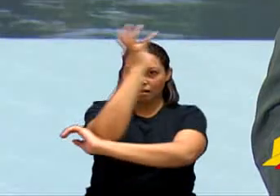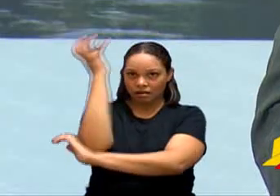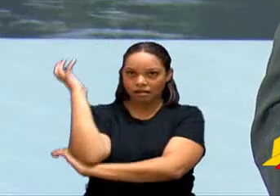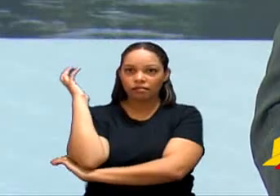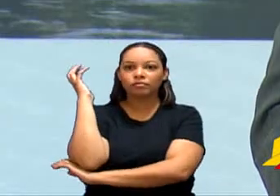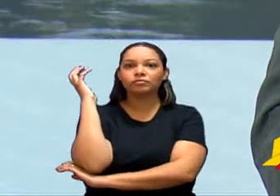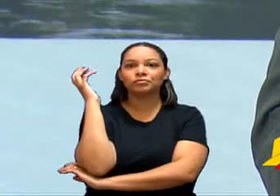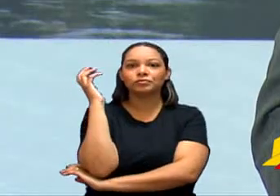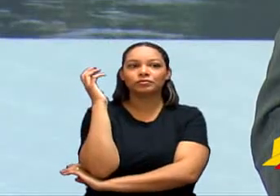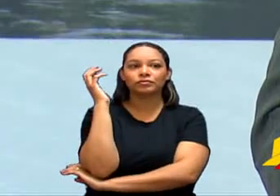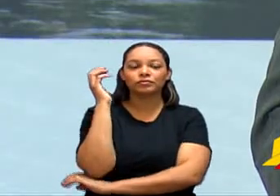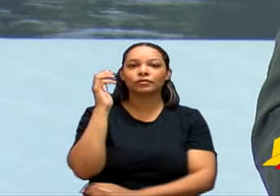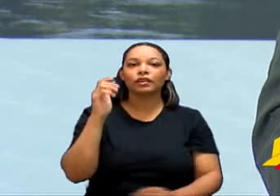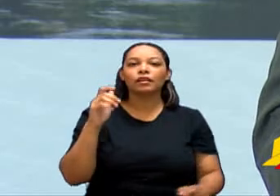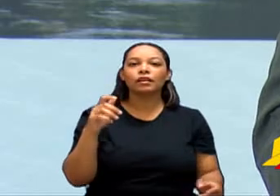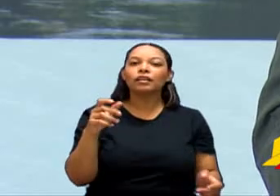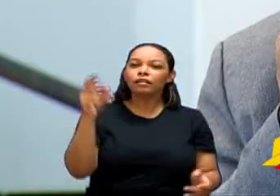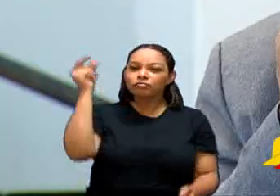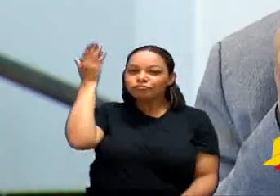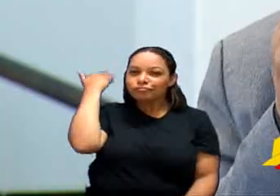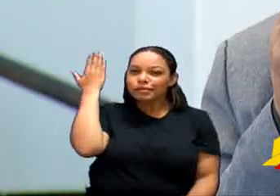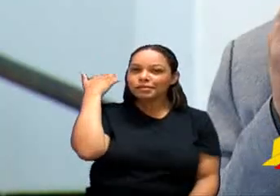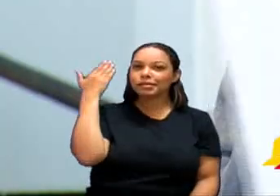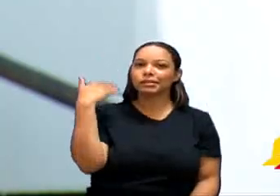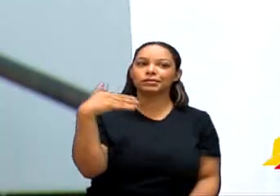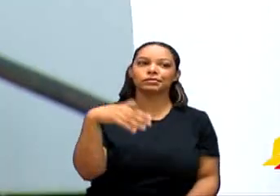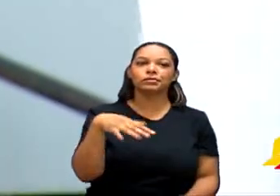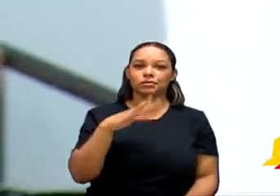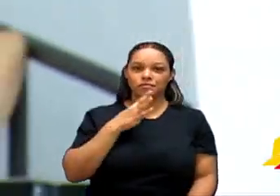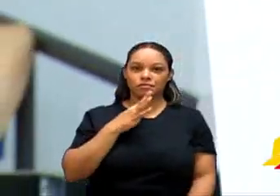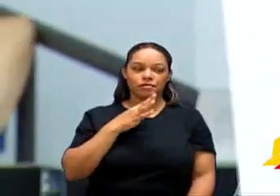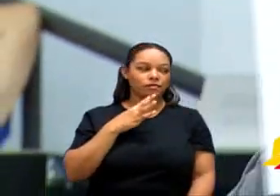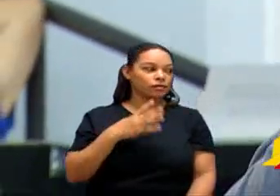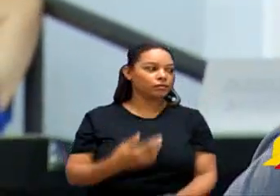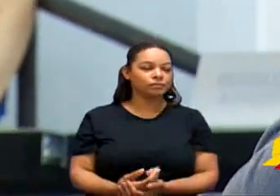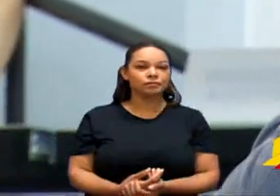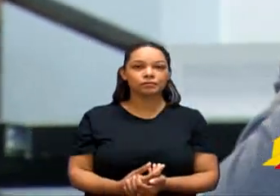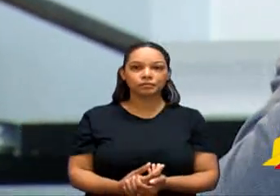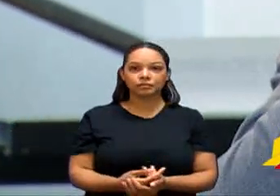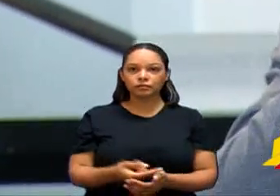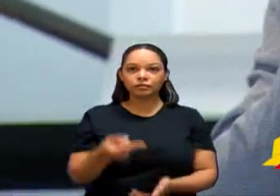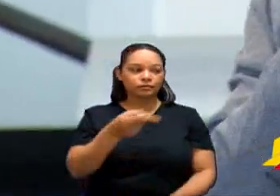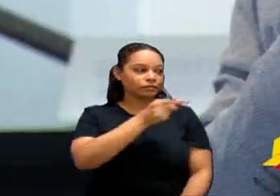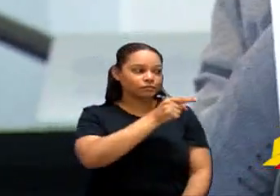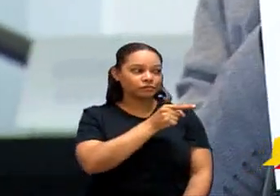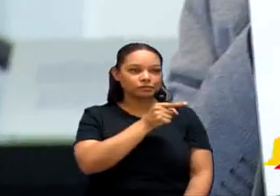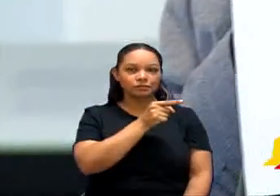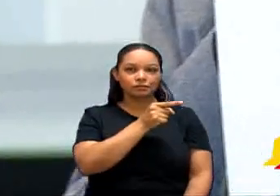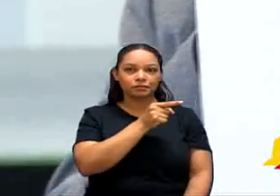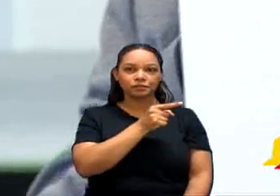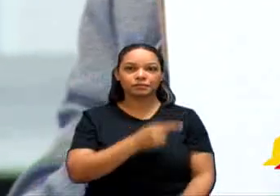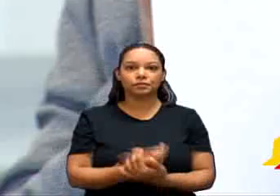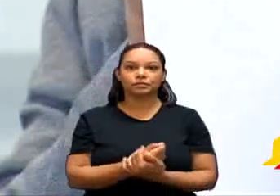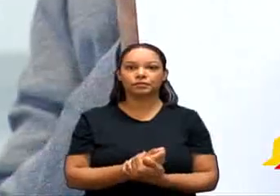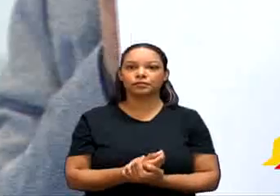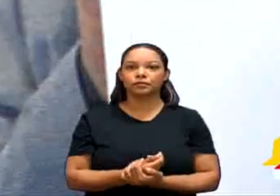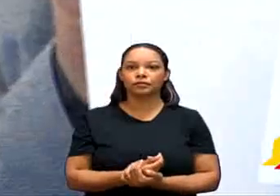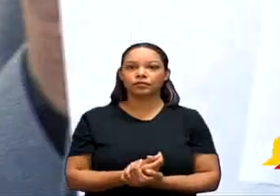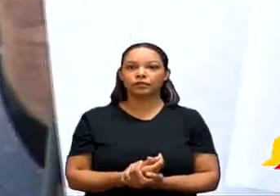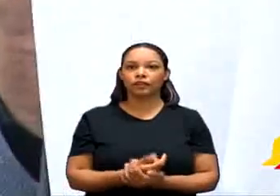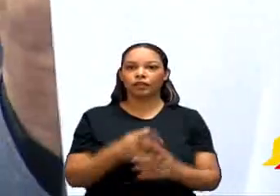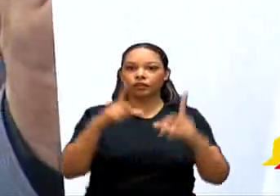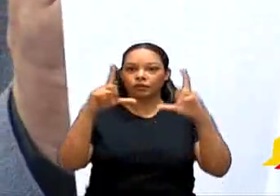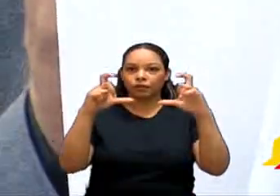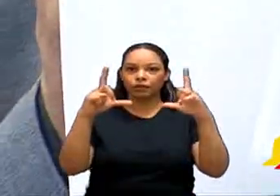ó. Eu tenho a resposta. Era o hortinho, o horto? Sim, o eu tenho aqui, ó. Tá vendo? Tá aqui no meu requerimento, ali, a resposta que veio ali,